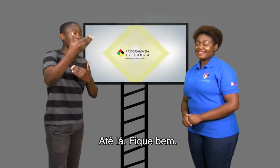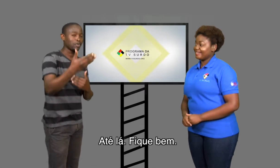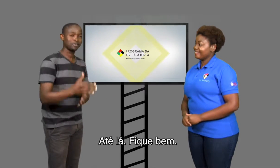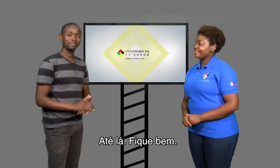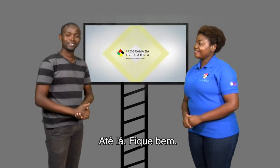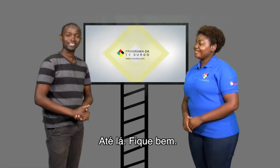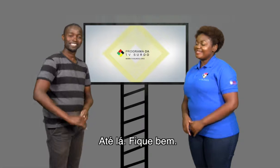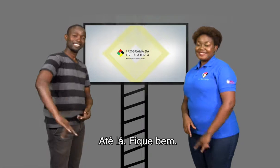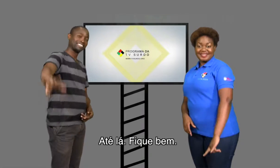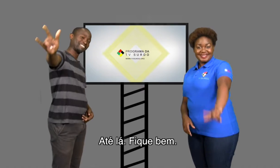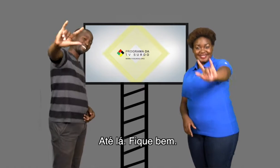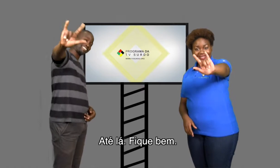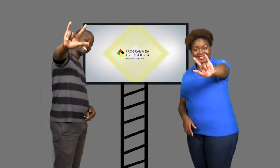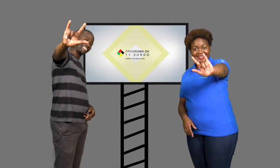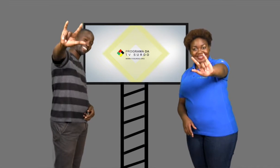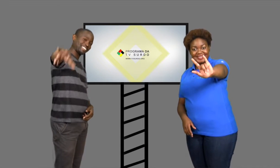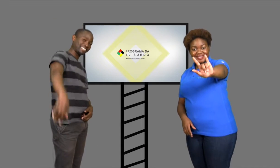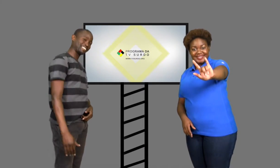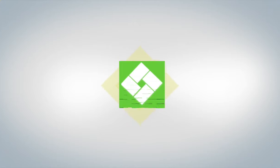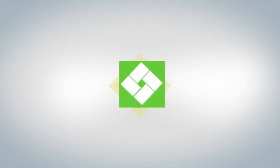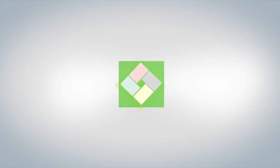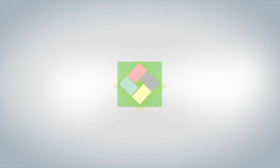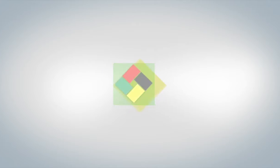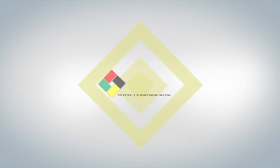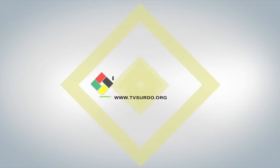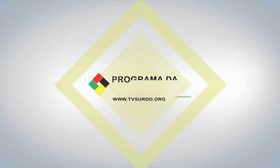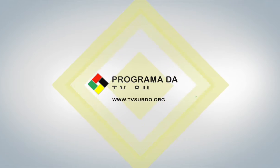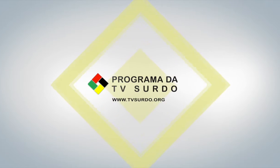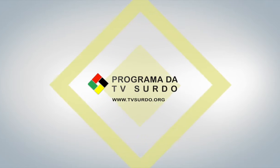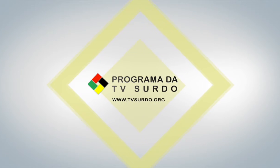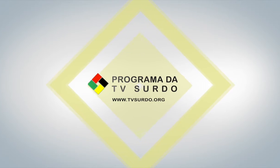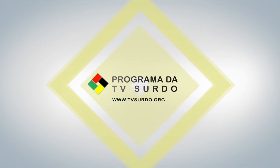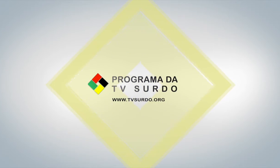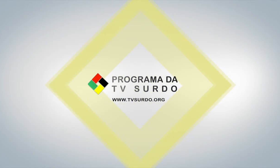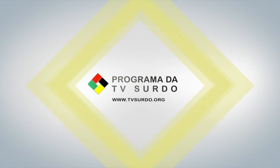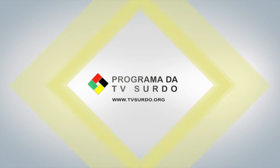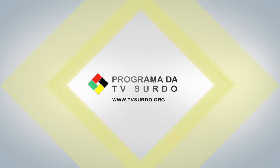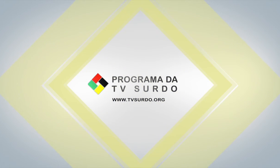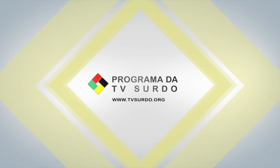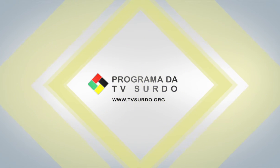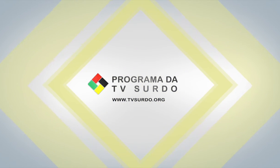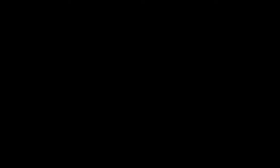até lá fique bem eis eu a o é é é é é